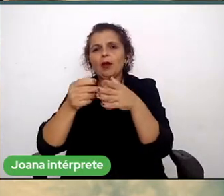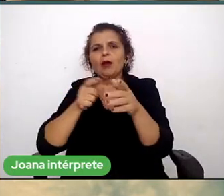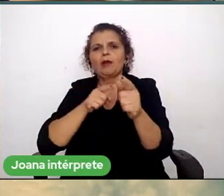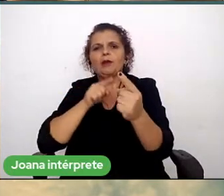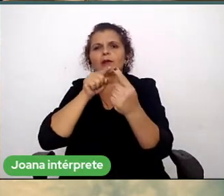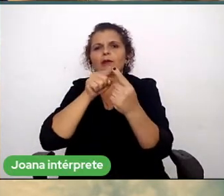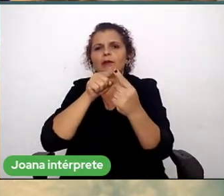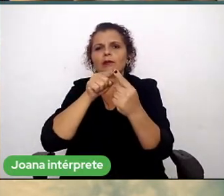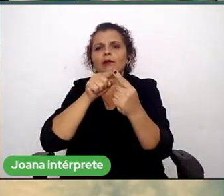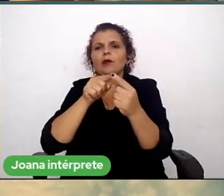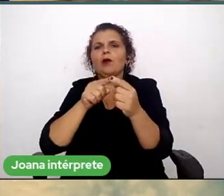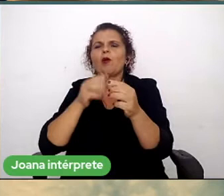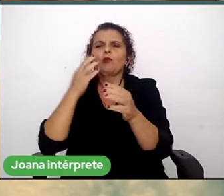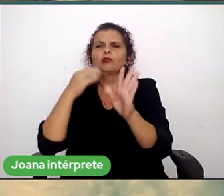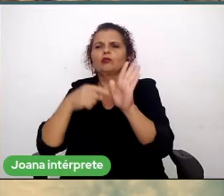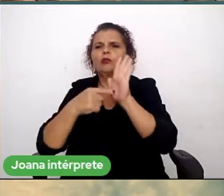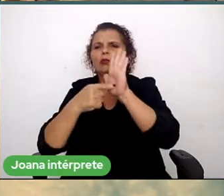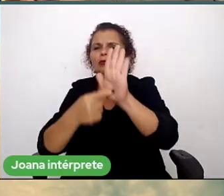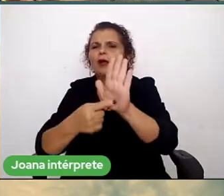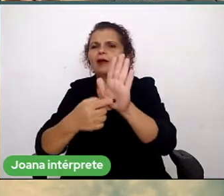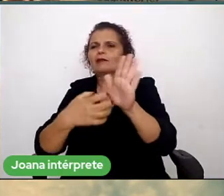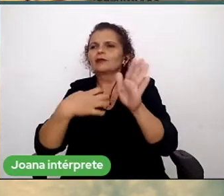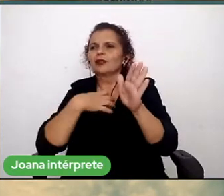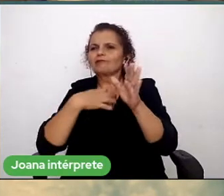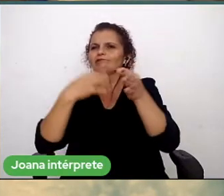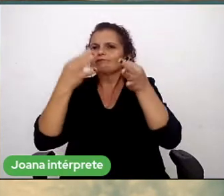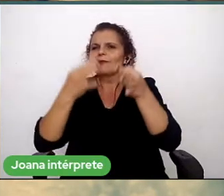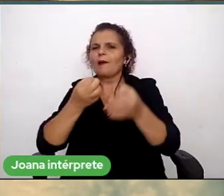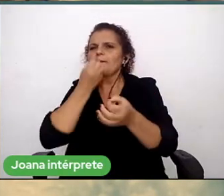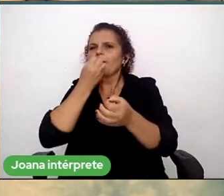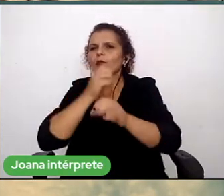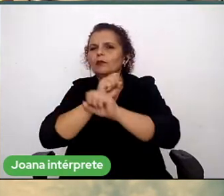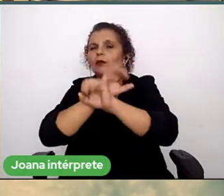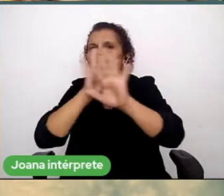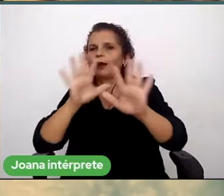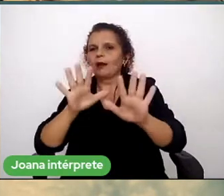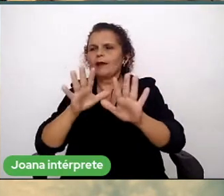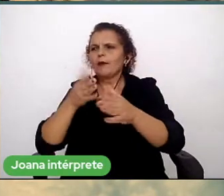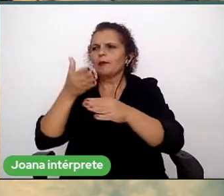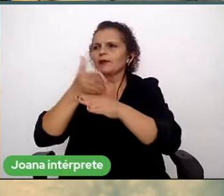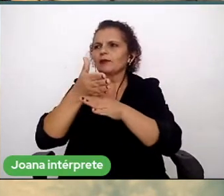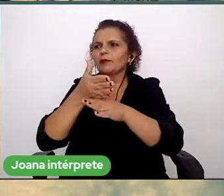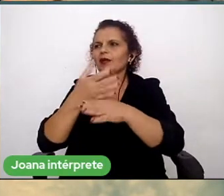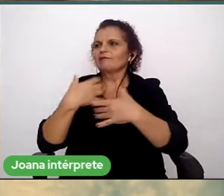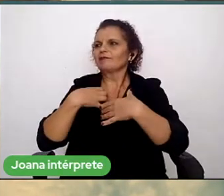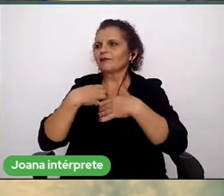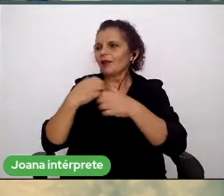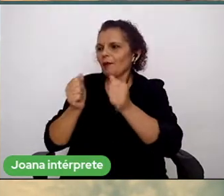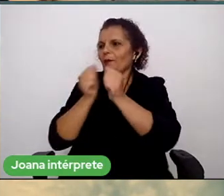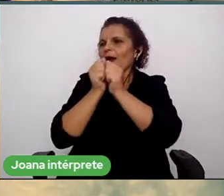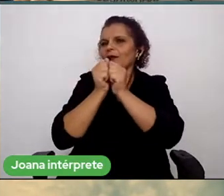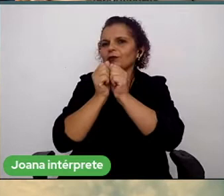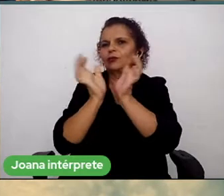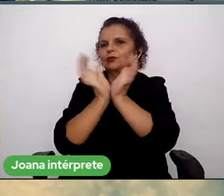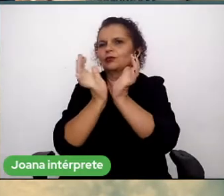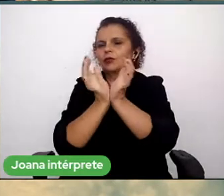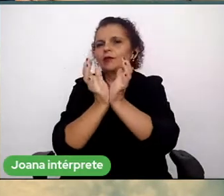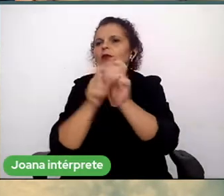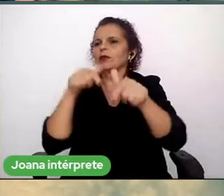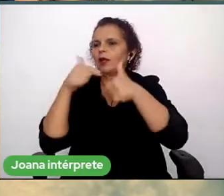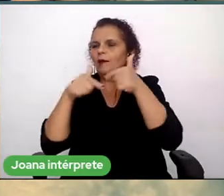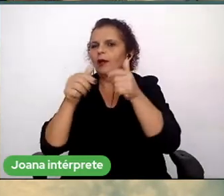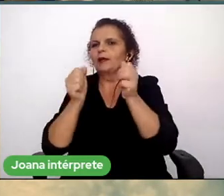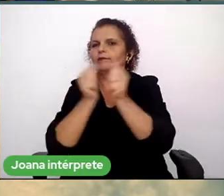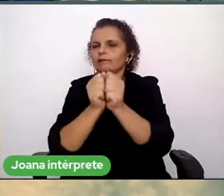estabelecer um modelo que seja confortável para quem tá chegando consegui sentir parte do time e consegui trabalhar